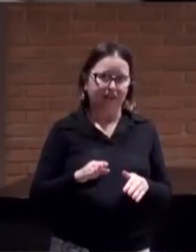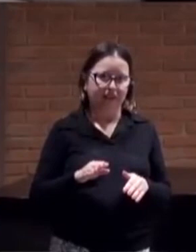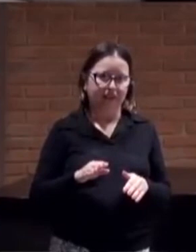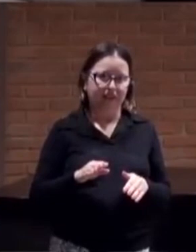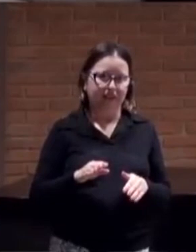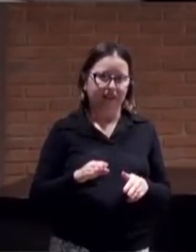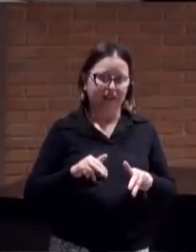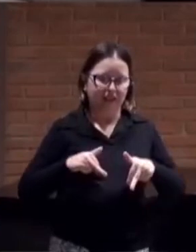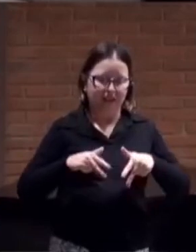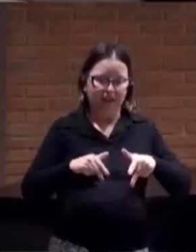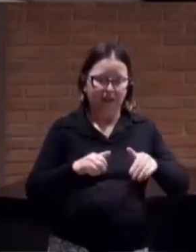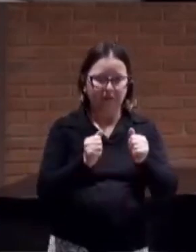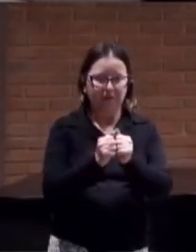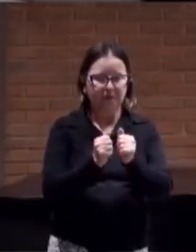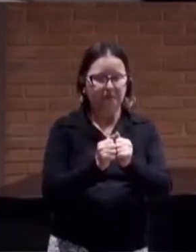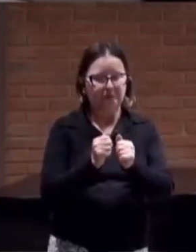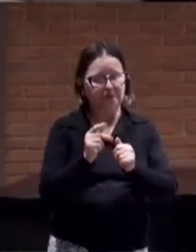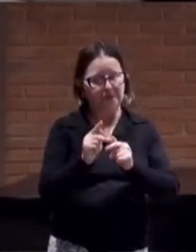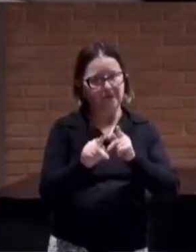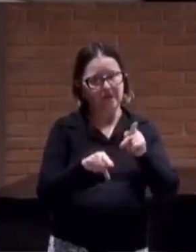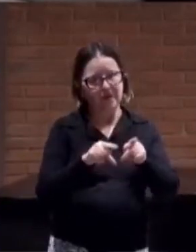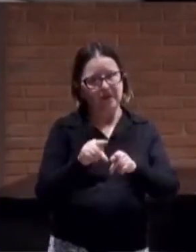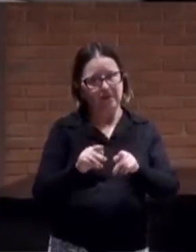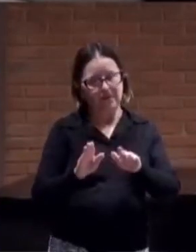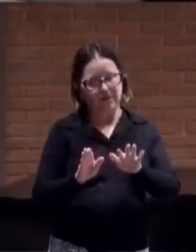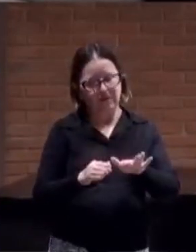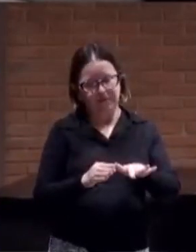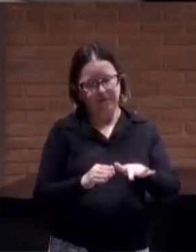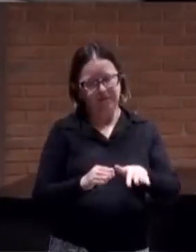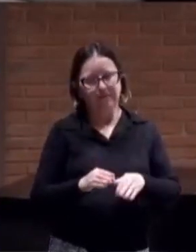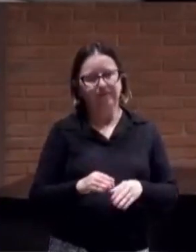companhias. Hoje eu viajava no avião